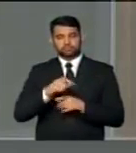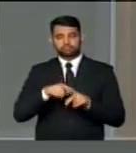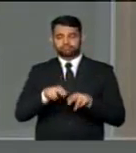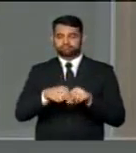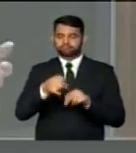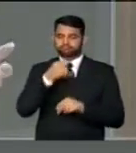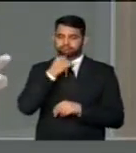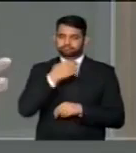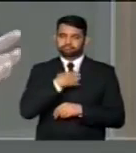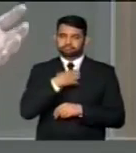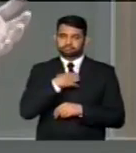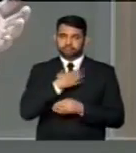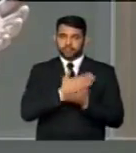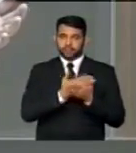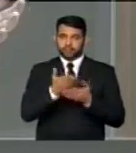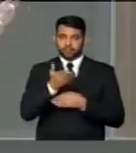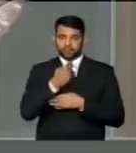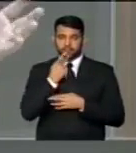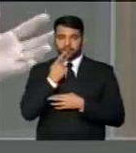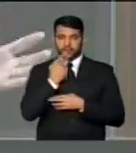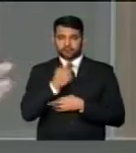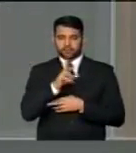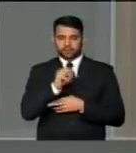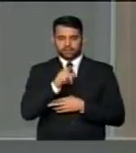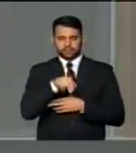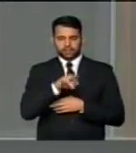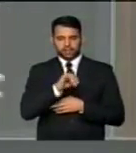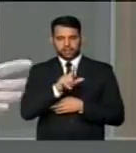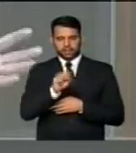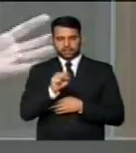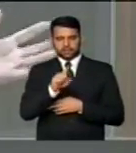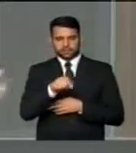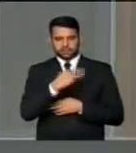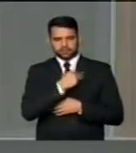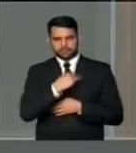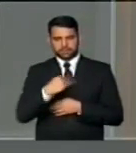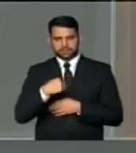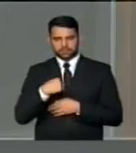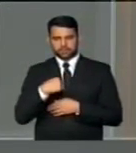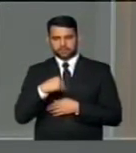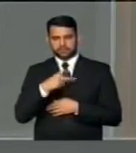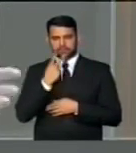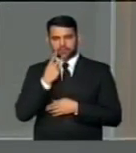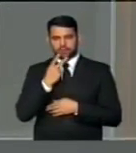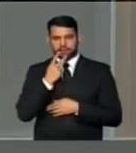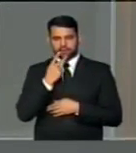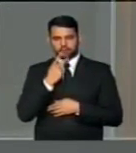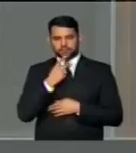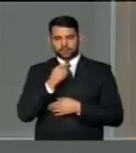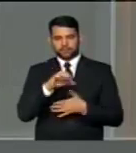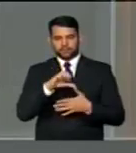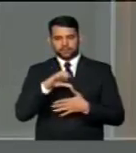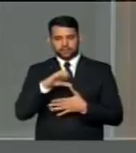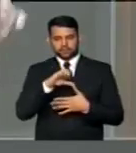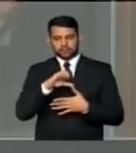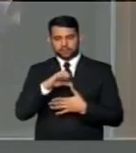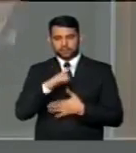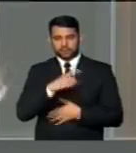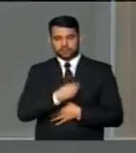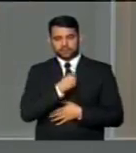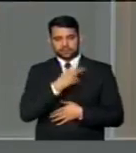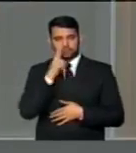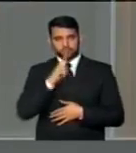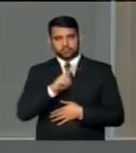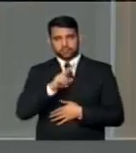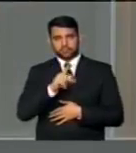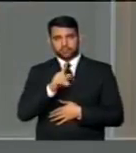Infelizmente, o farol que o Henrique Meirelles, o ex-ministro Henrique Meirelles, fala para a América Latina, tem sido visto